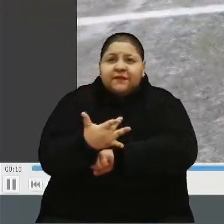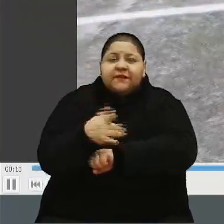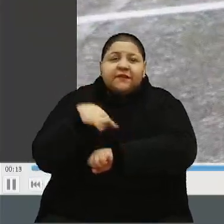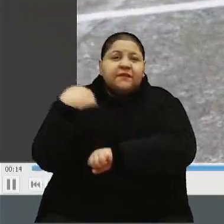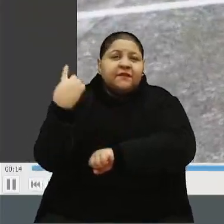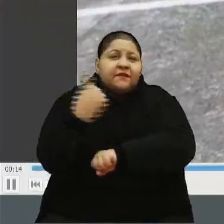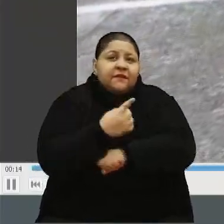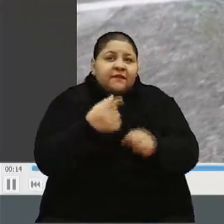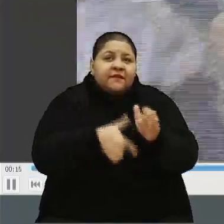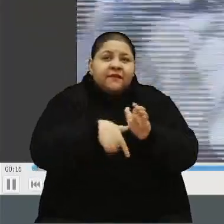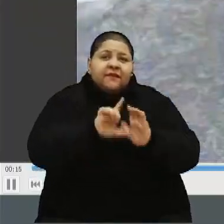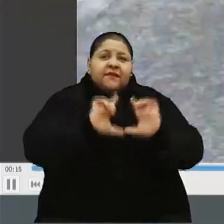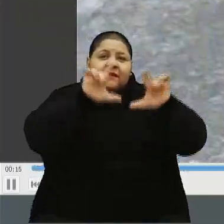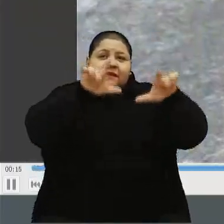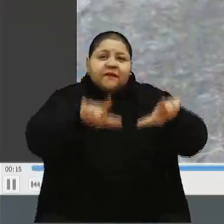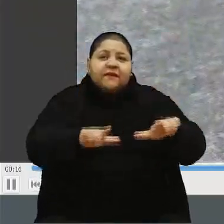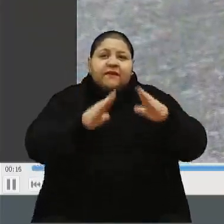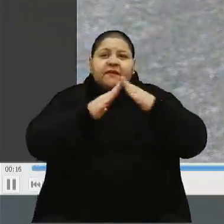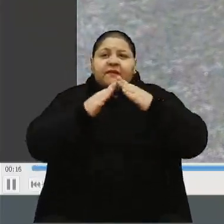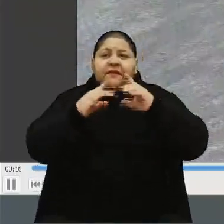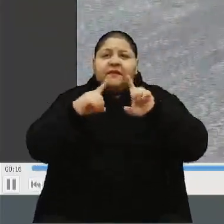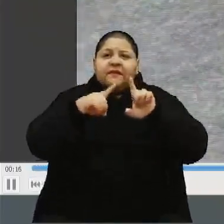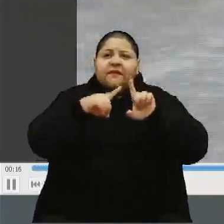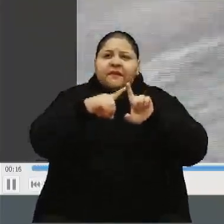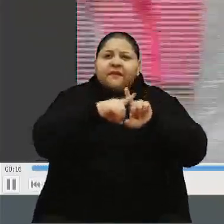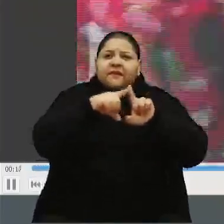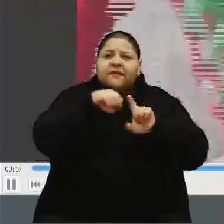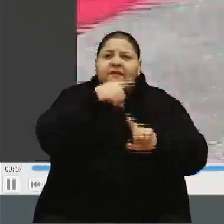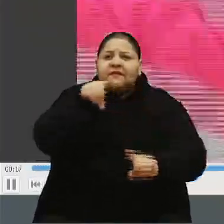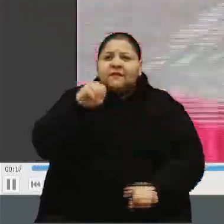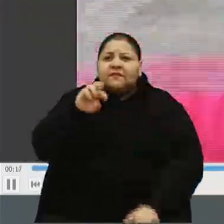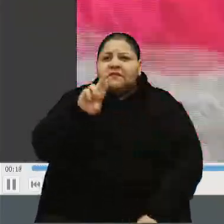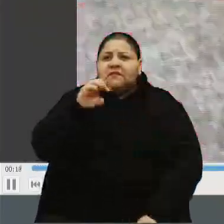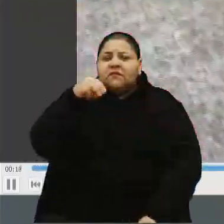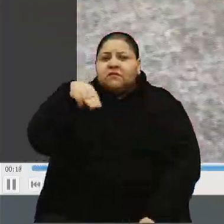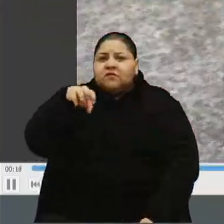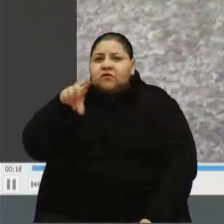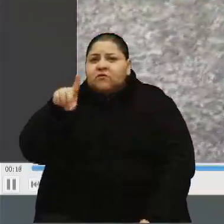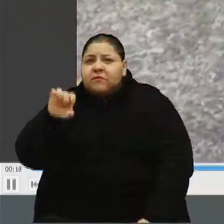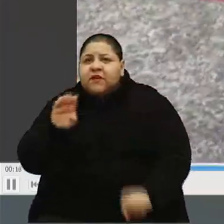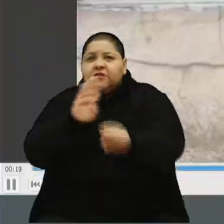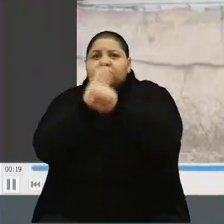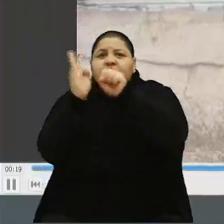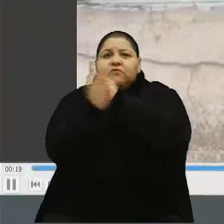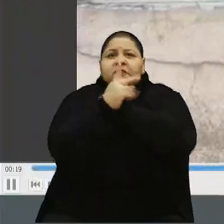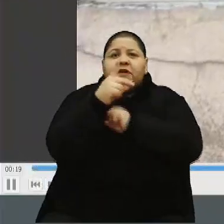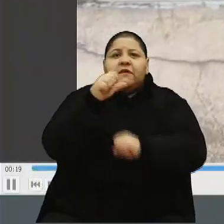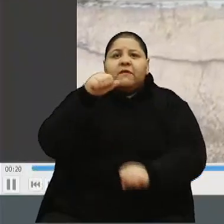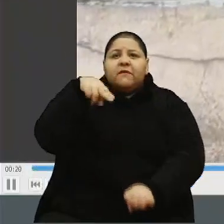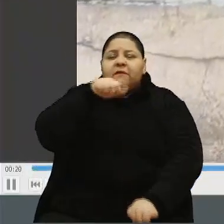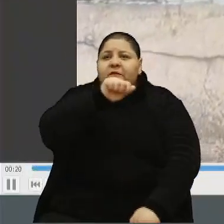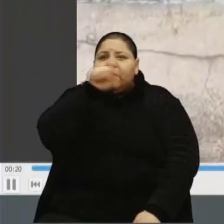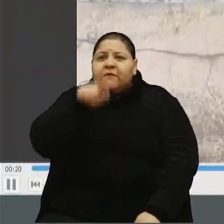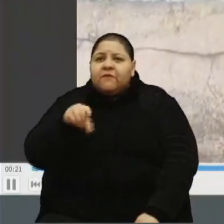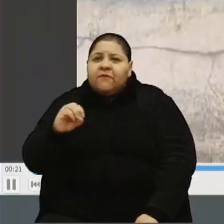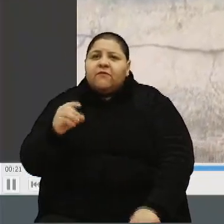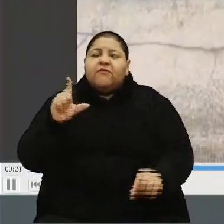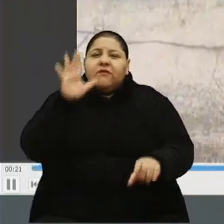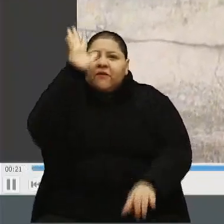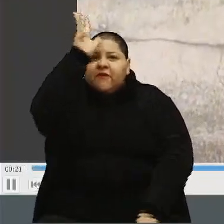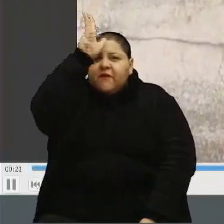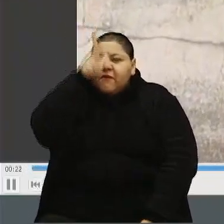salão paroquial da Igreja de São Romédio, no bairro Parassolo. Vai ter galeto, carne de